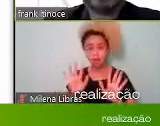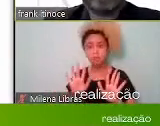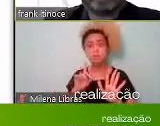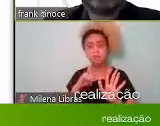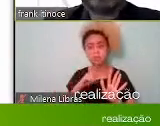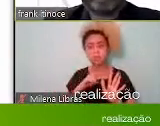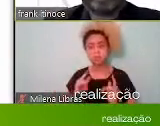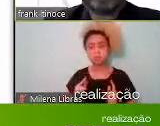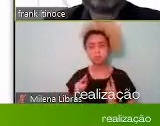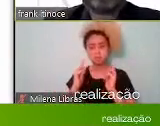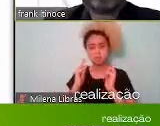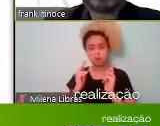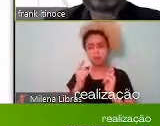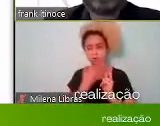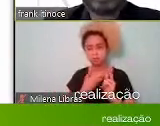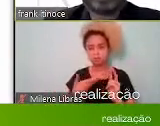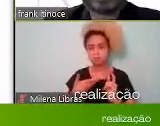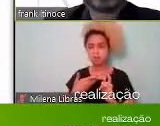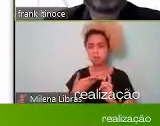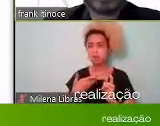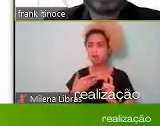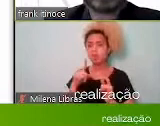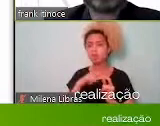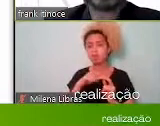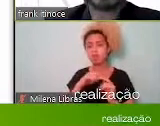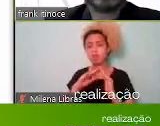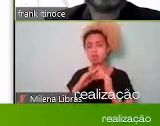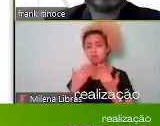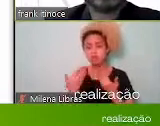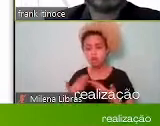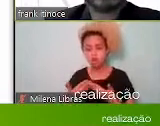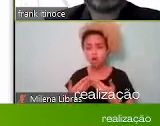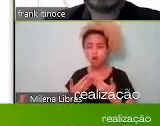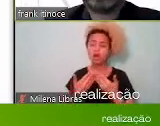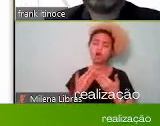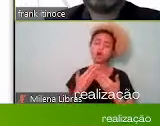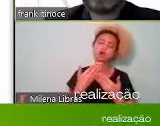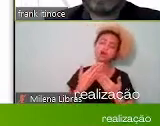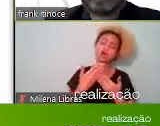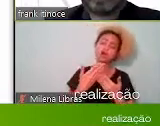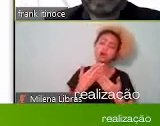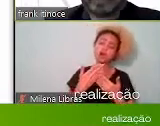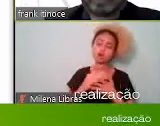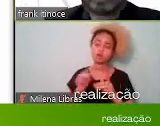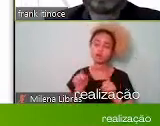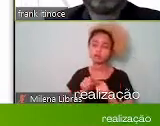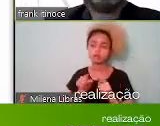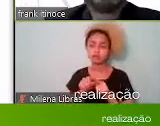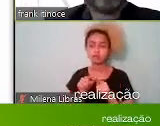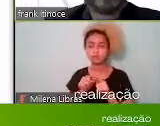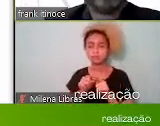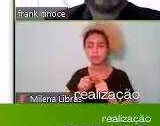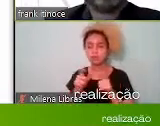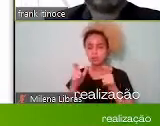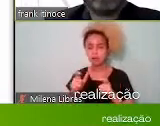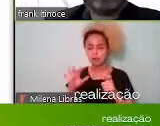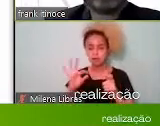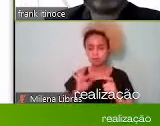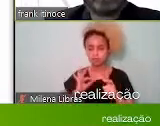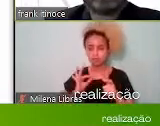público pequeno. Né? Tem escolas, creches, companhias de polícia,